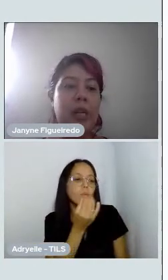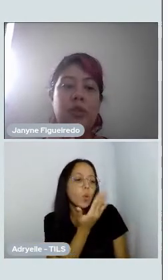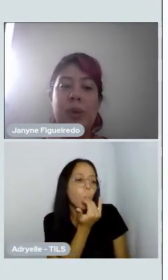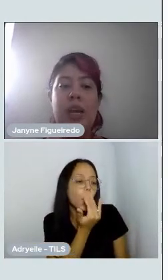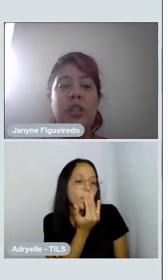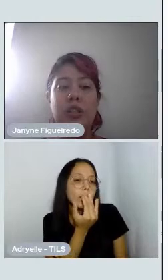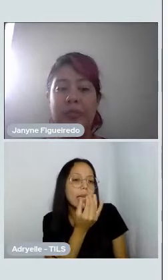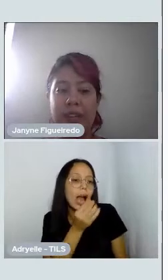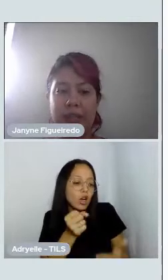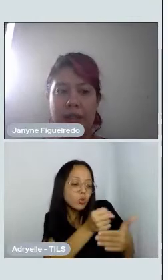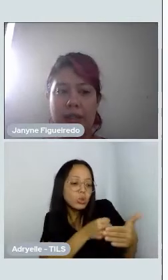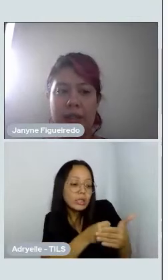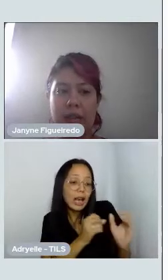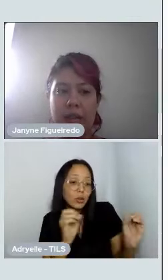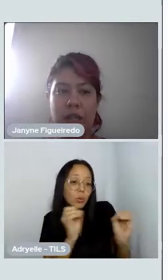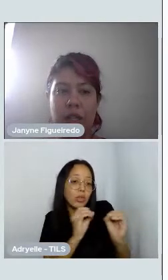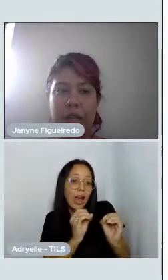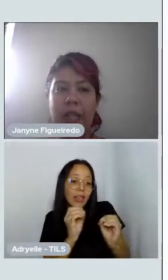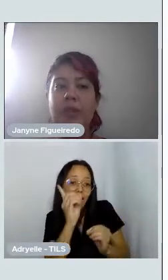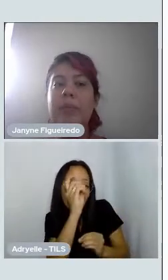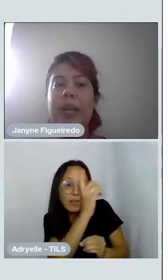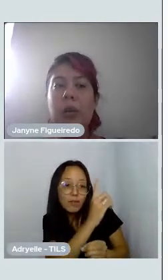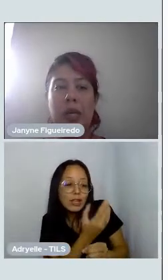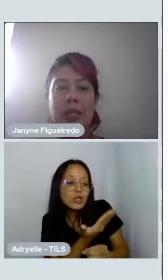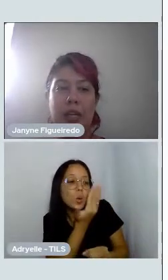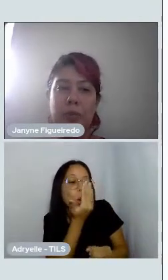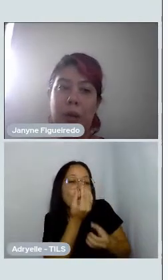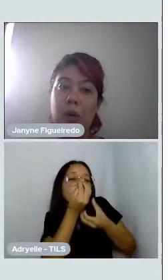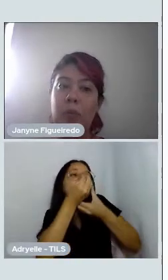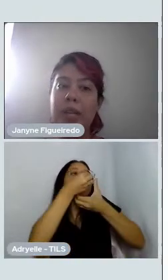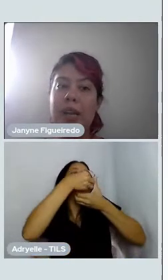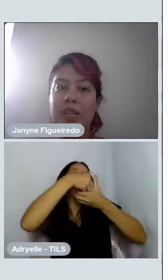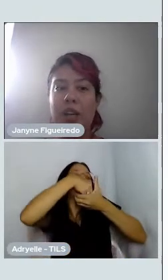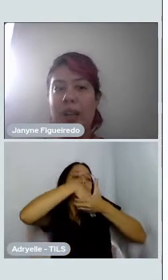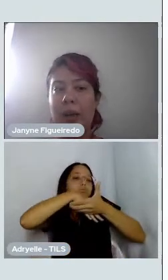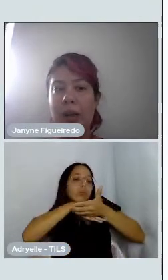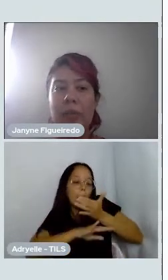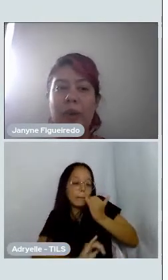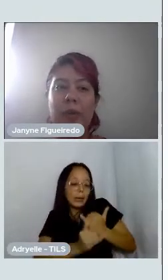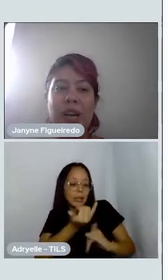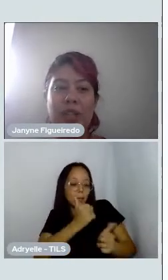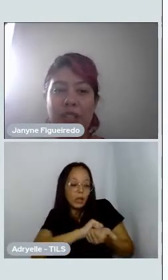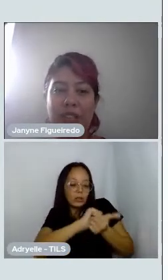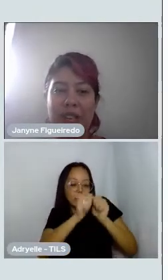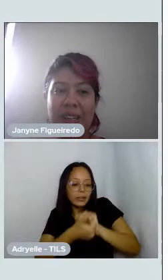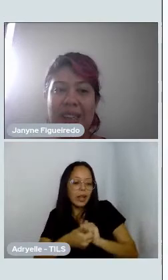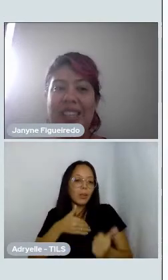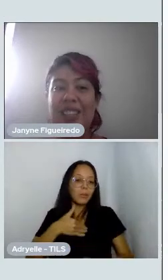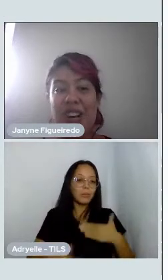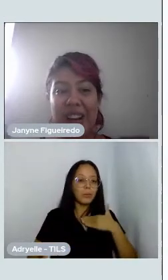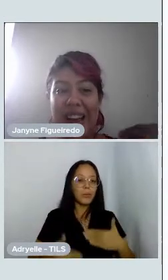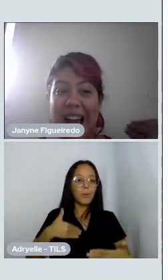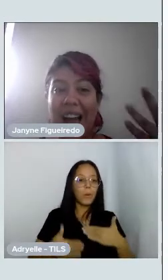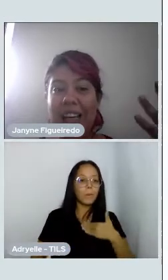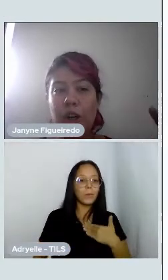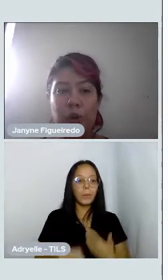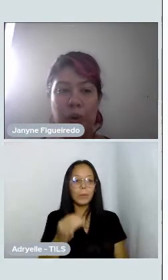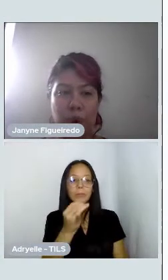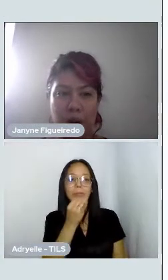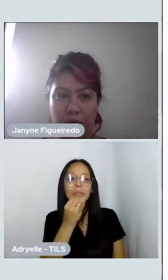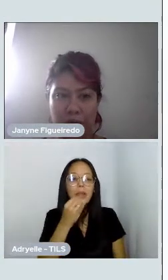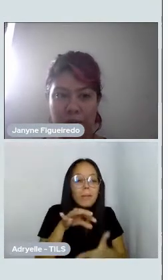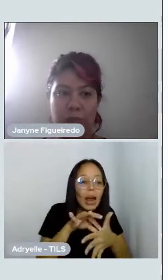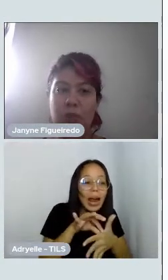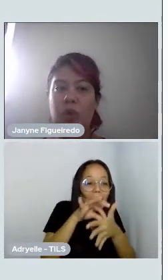crus, eram alimentos mais difíceis de serem digeridos e metabolizados pelo corpo da gente. Porque imagina, ingerir